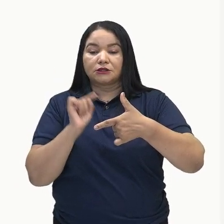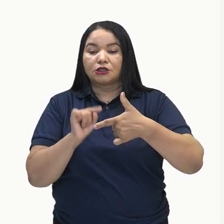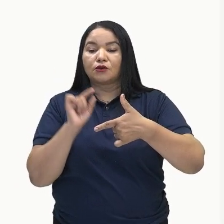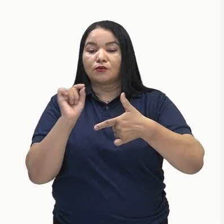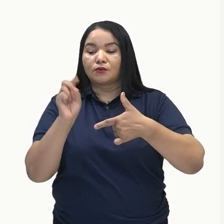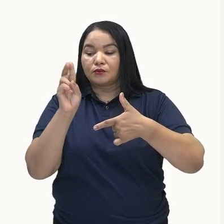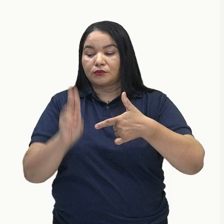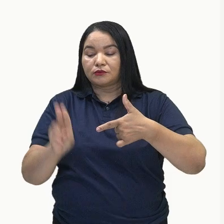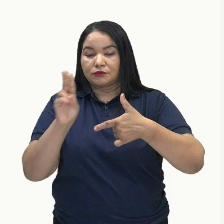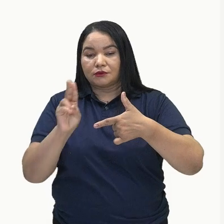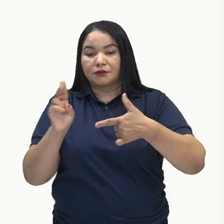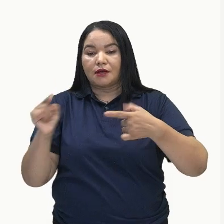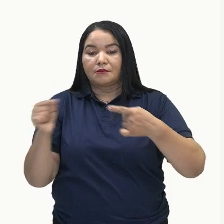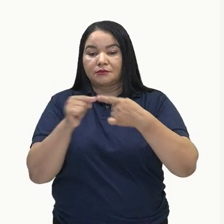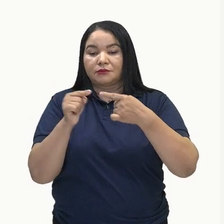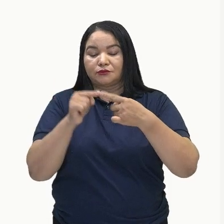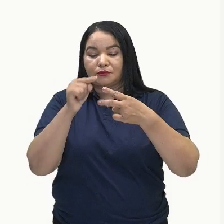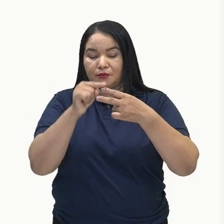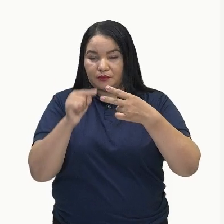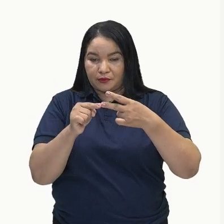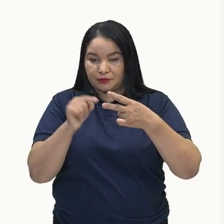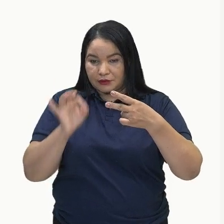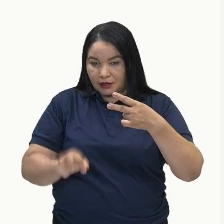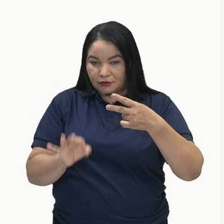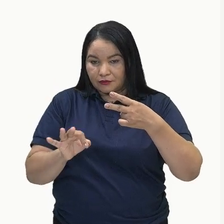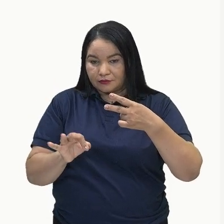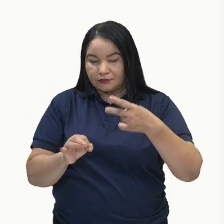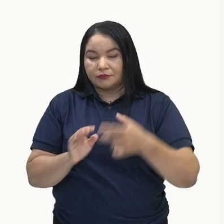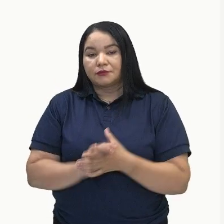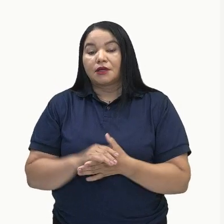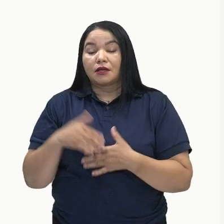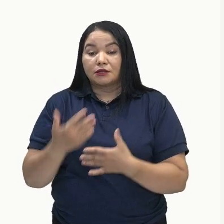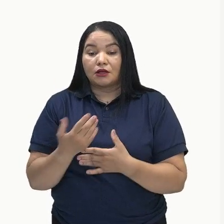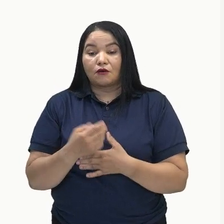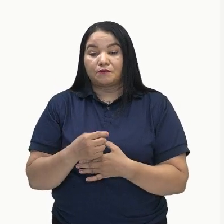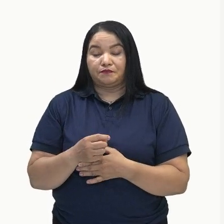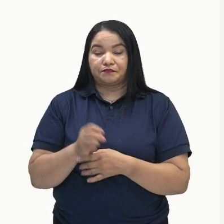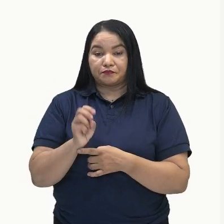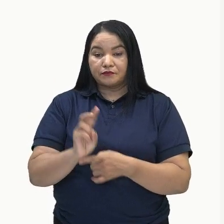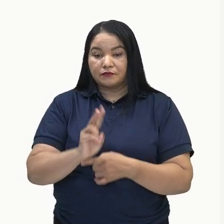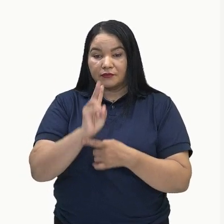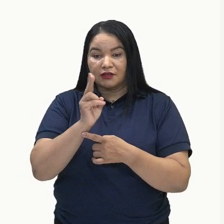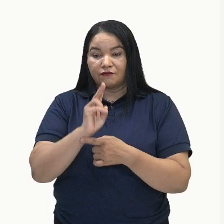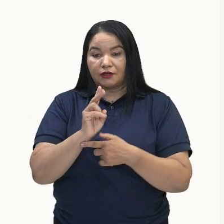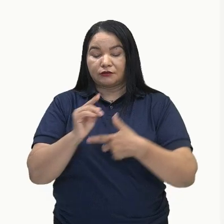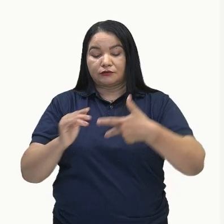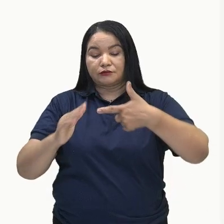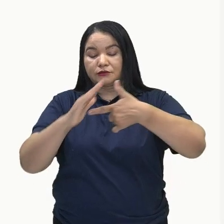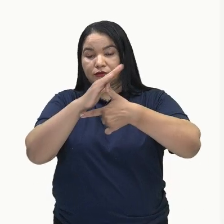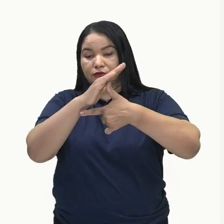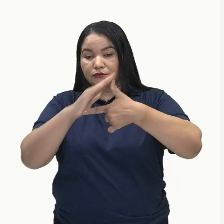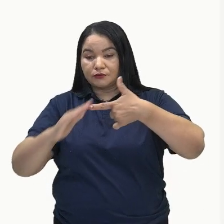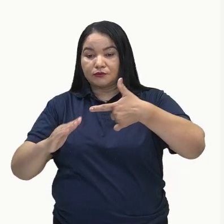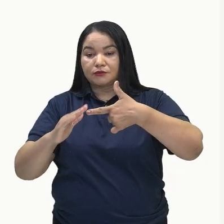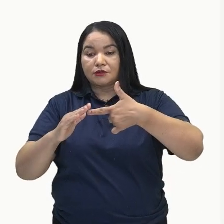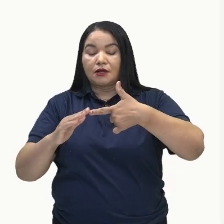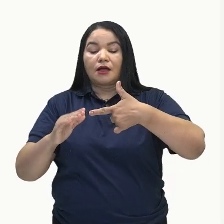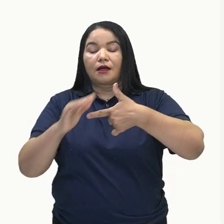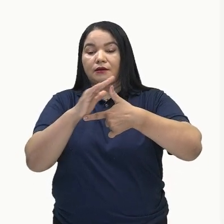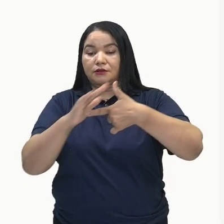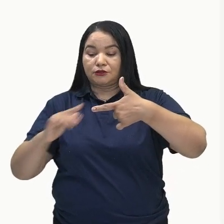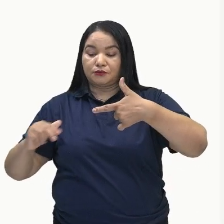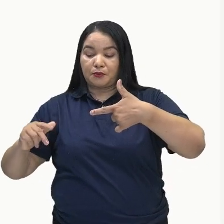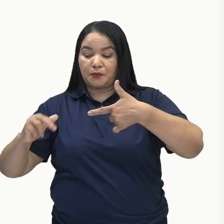utilizar o Teorema de Pitágoras, certo? Esse valor da distância, do tamanho aqui da escada, né, essa distância que você